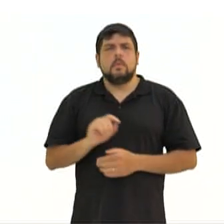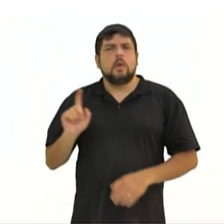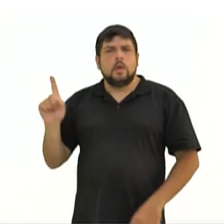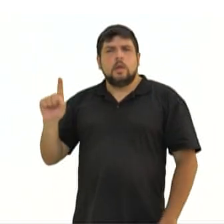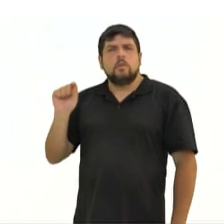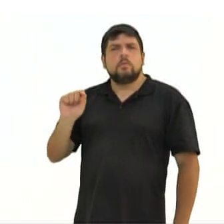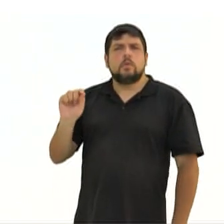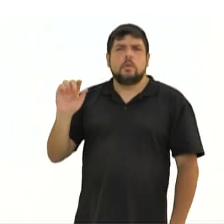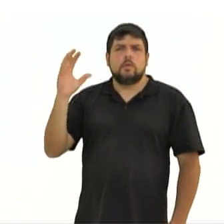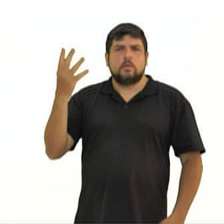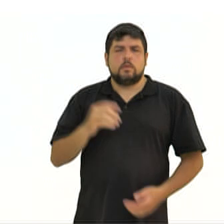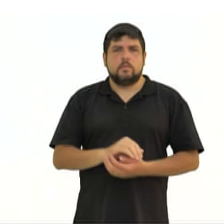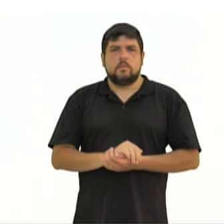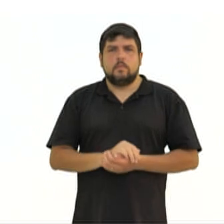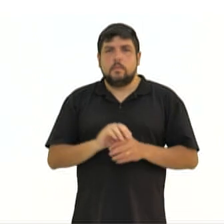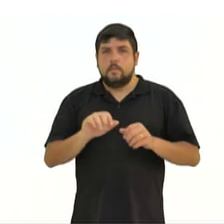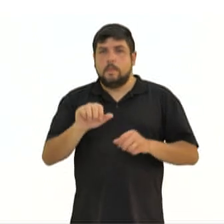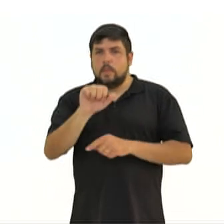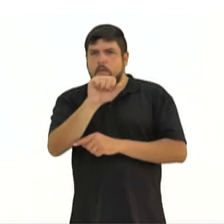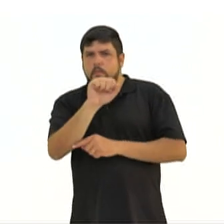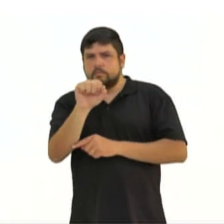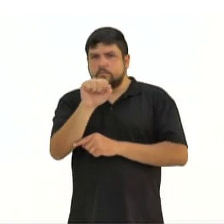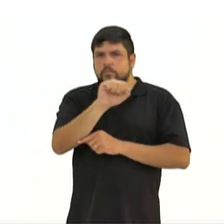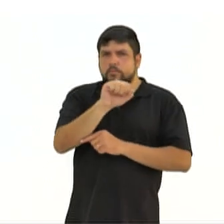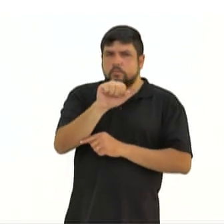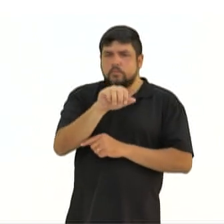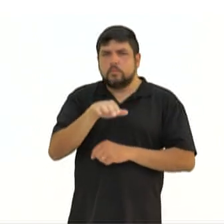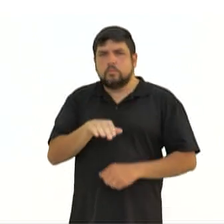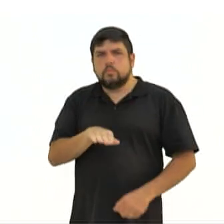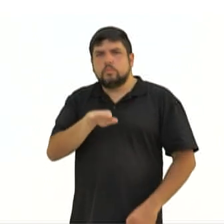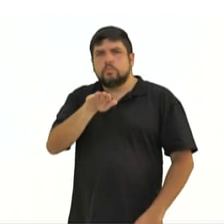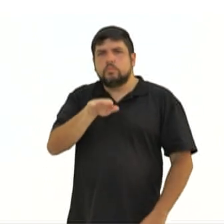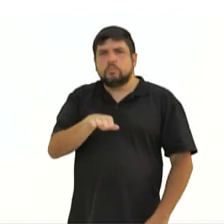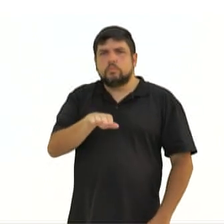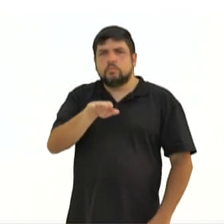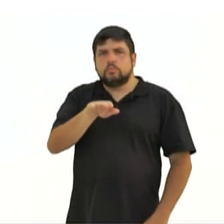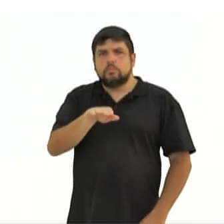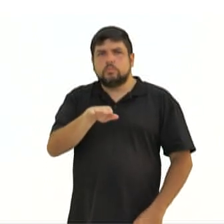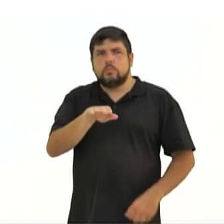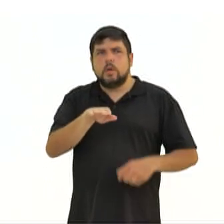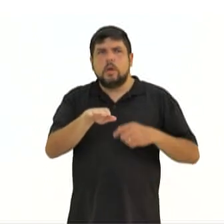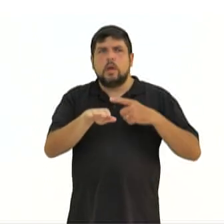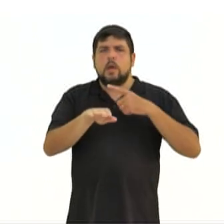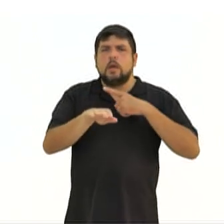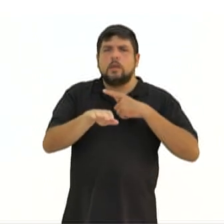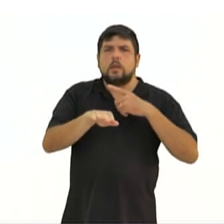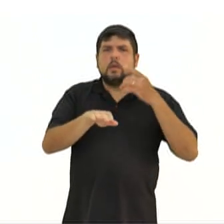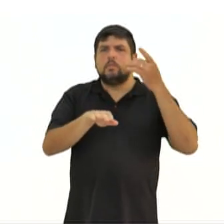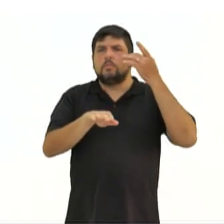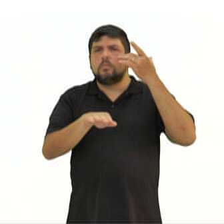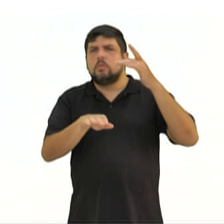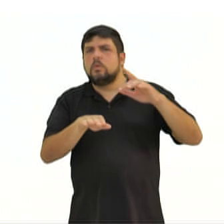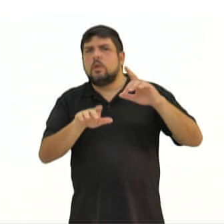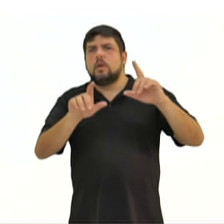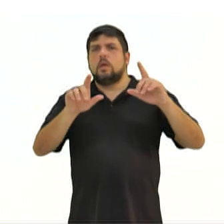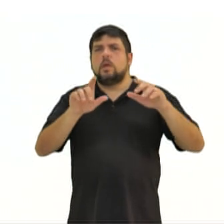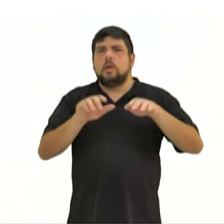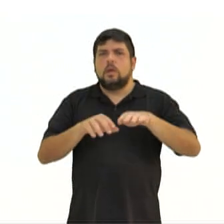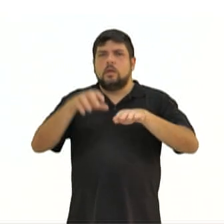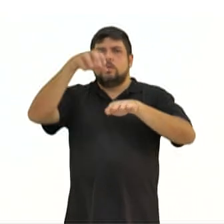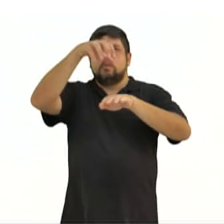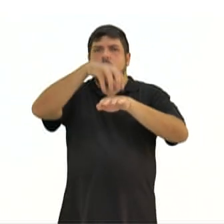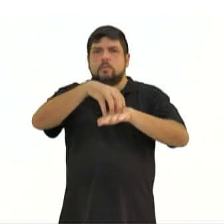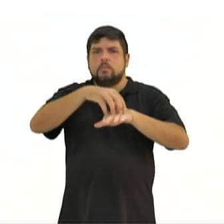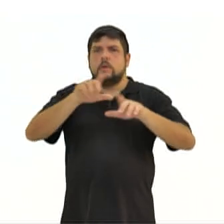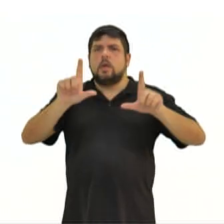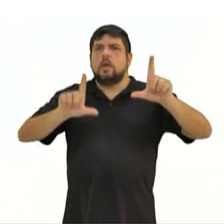Um veículo, né, trafegando lá e temos não sei se é uma TV, um forno em cima, né, mas tem